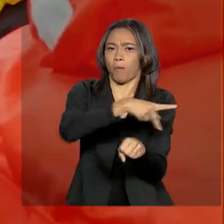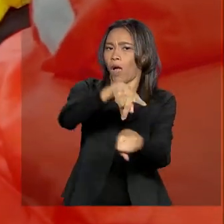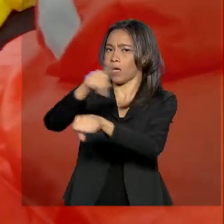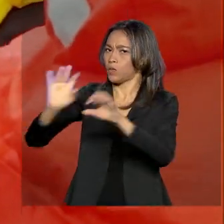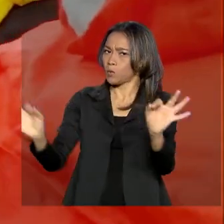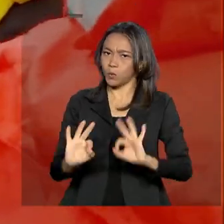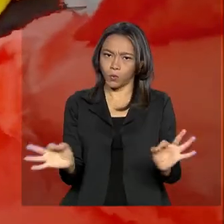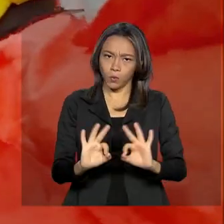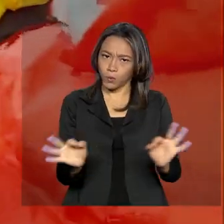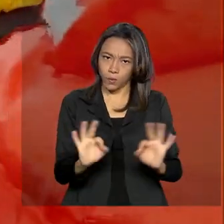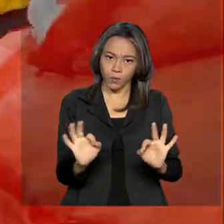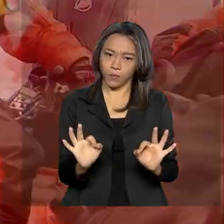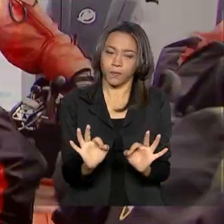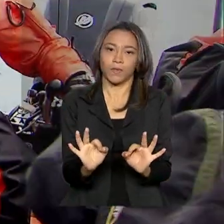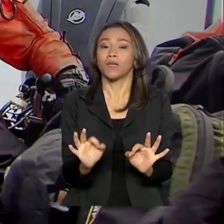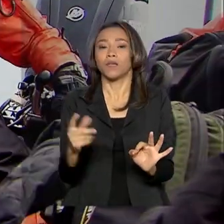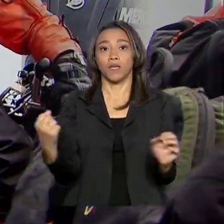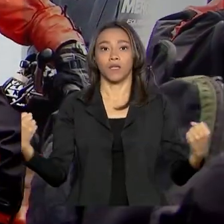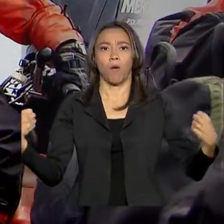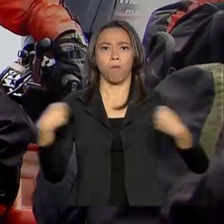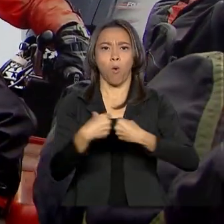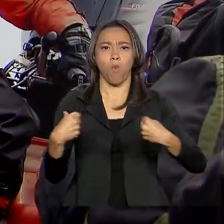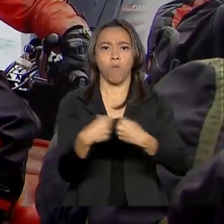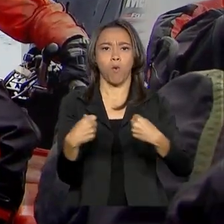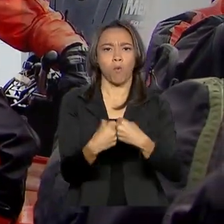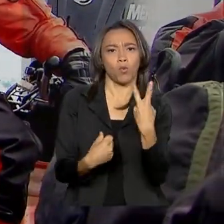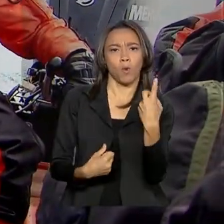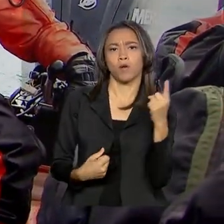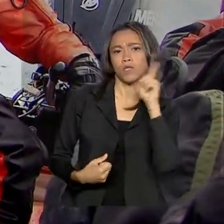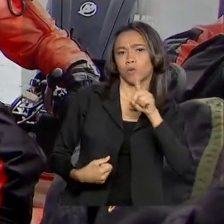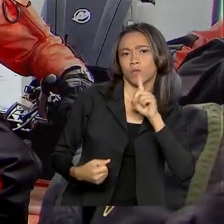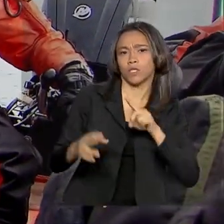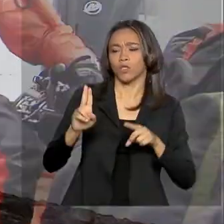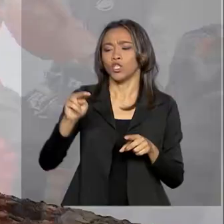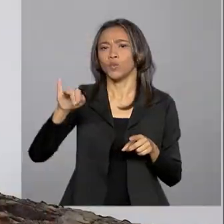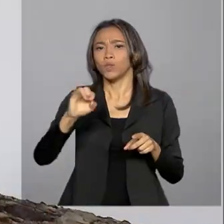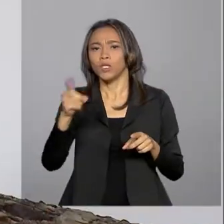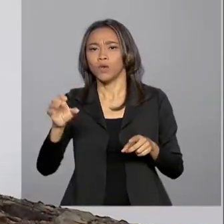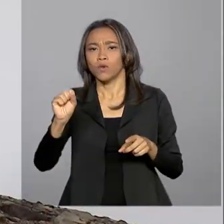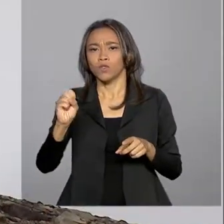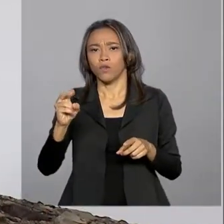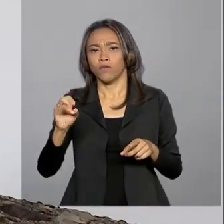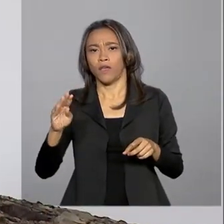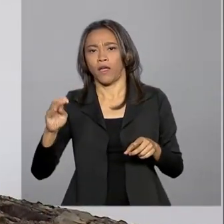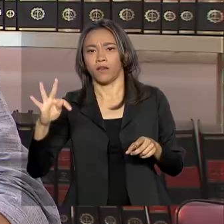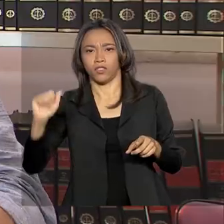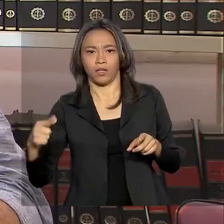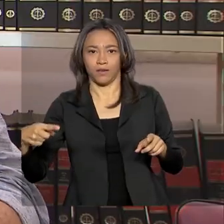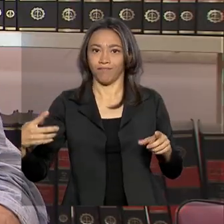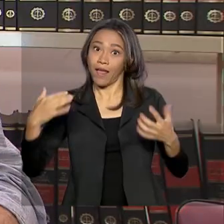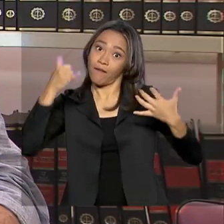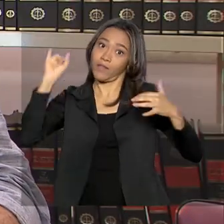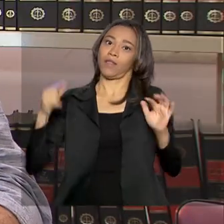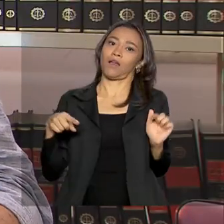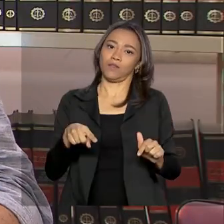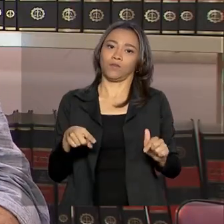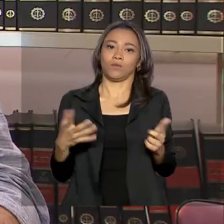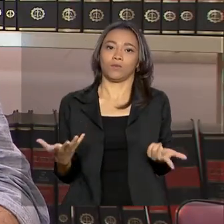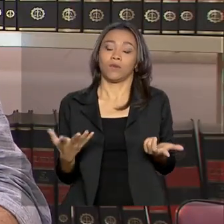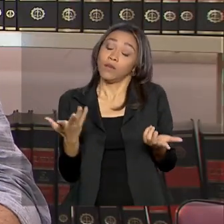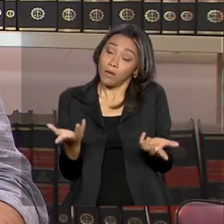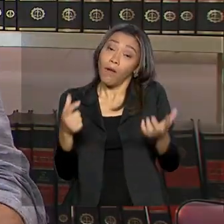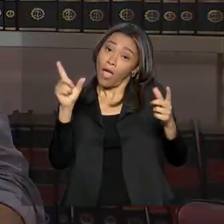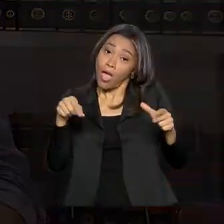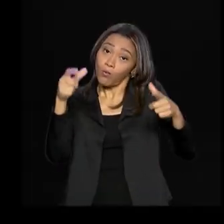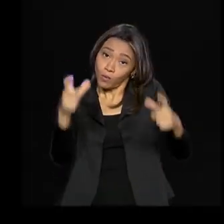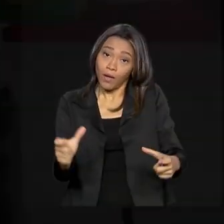ter atritos entre duas grandes potências que colocavam em risco, inclusive, a possibilidade de um enfrentamento direto, que era exatamente o que a gente queria evitar. É uma maneira de você dizer que, na verdade, é uma